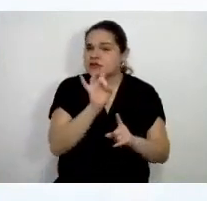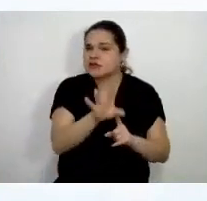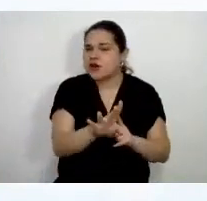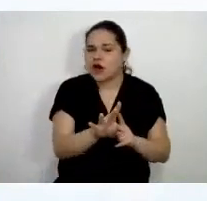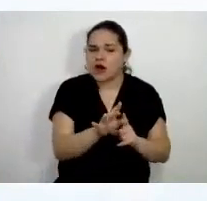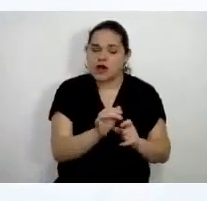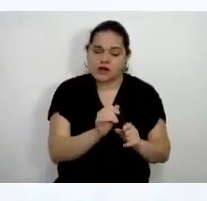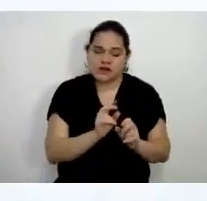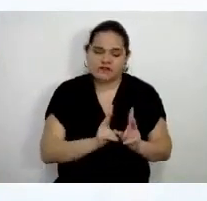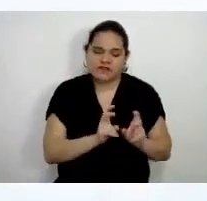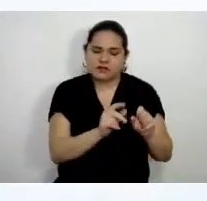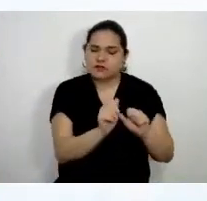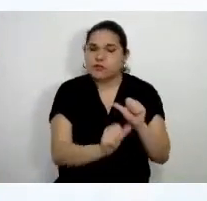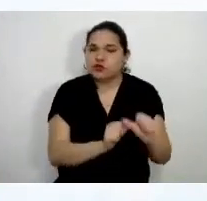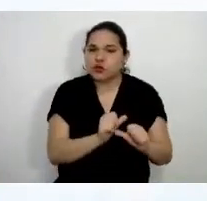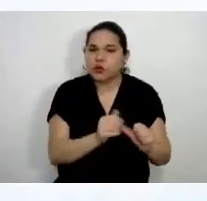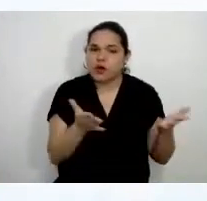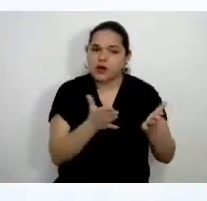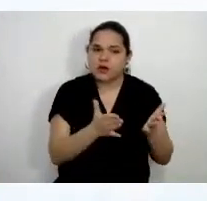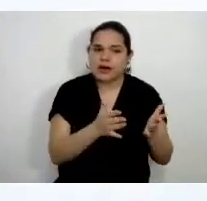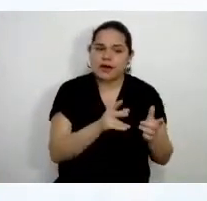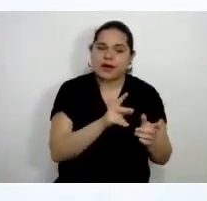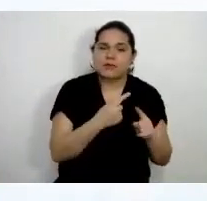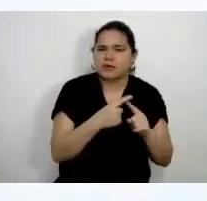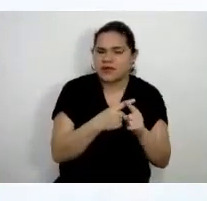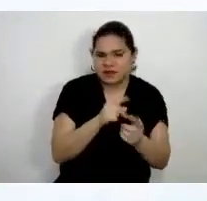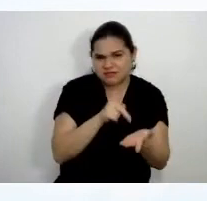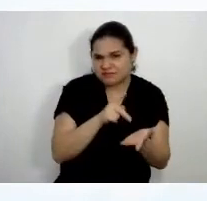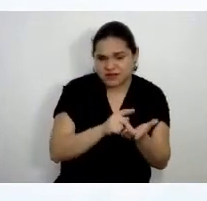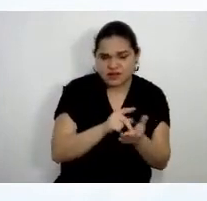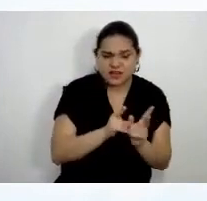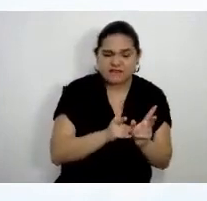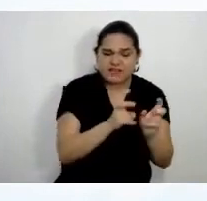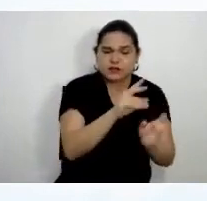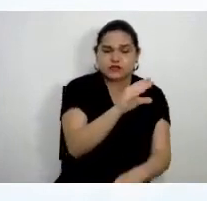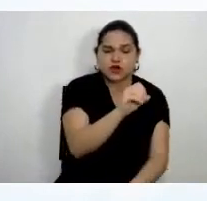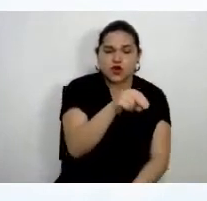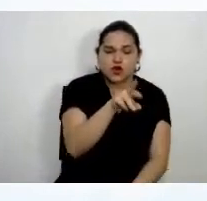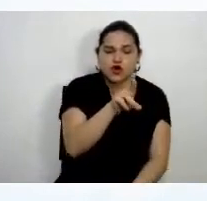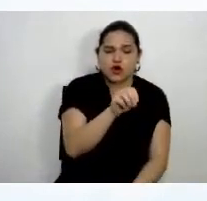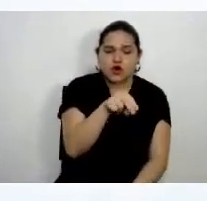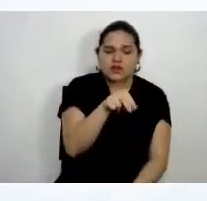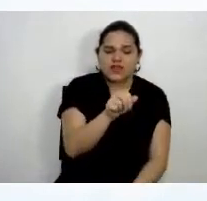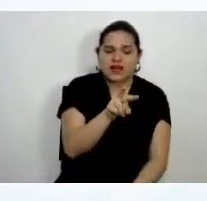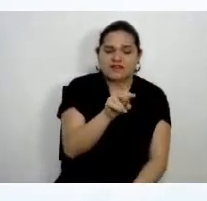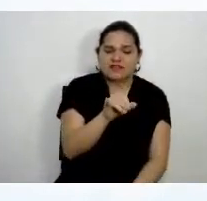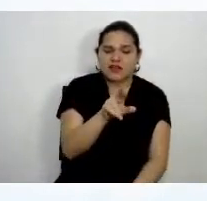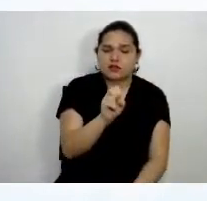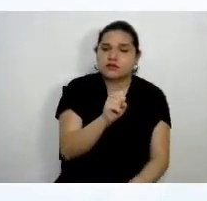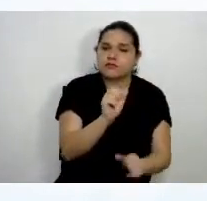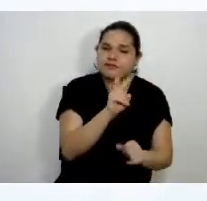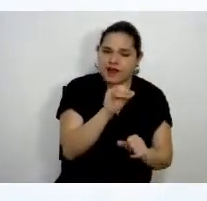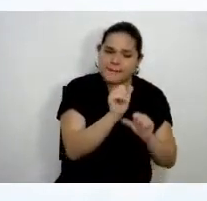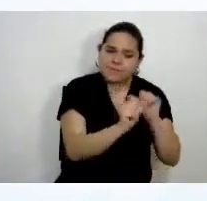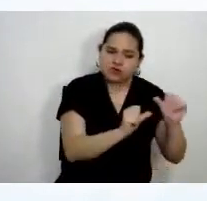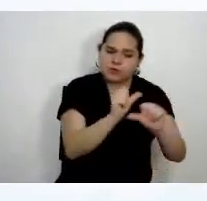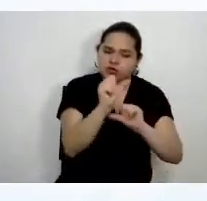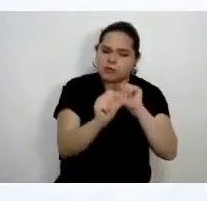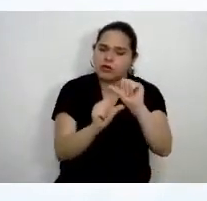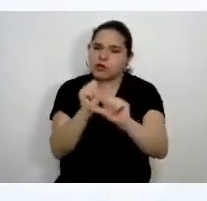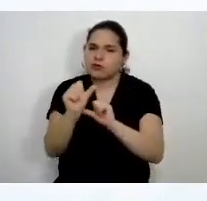mutação viral, e a gente sabe que o coronavírus, ele é bem estável comparado com outros vírus,